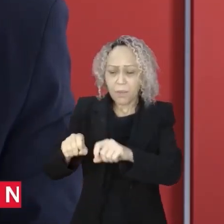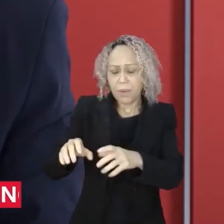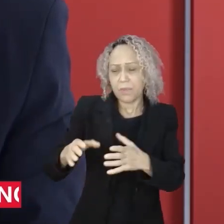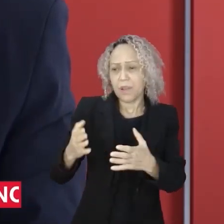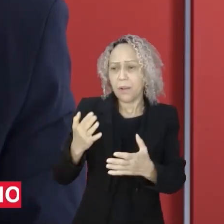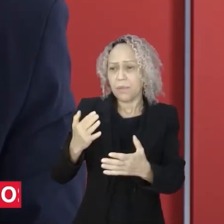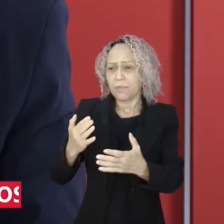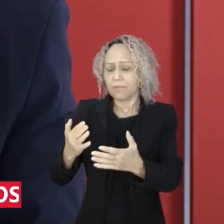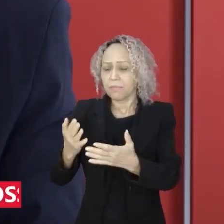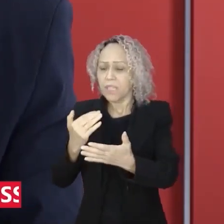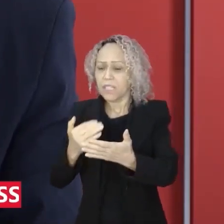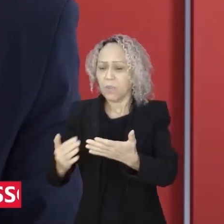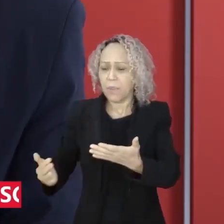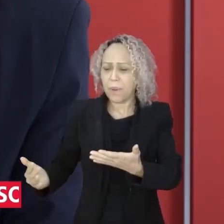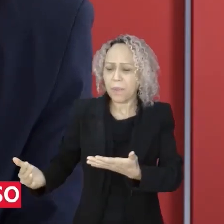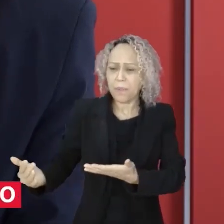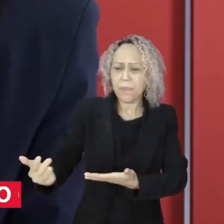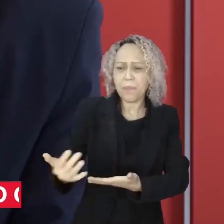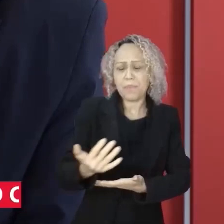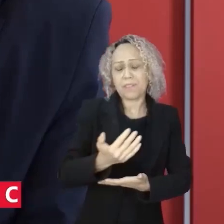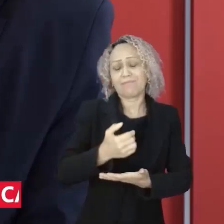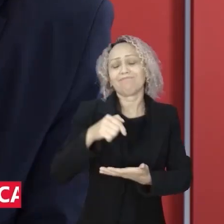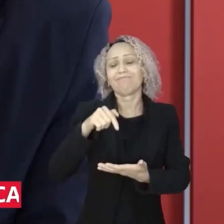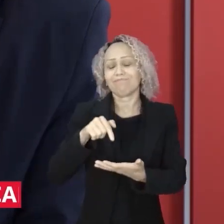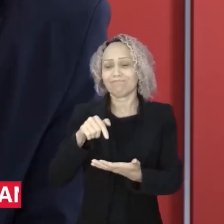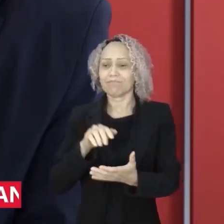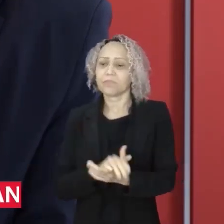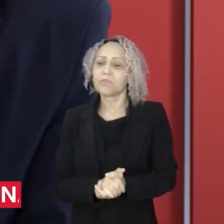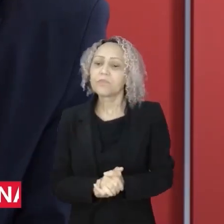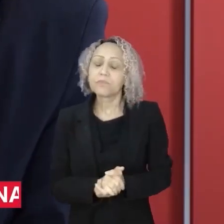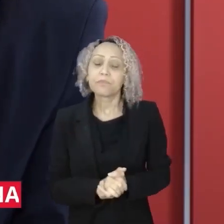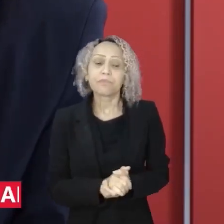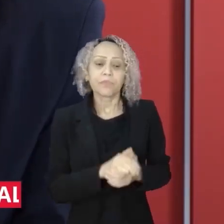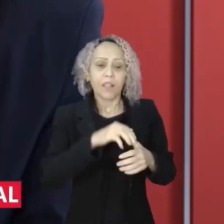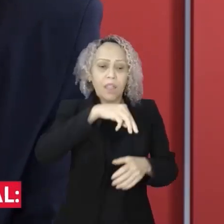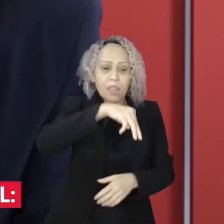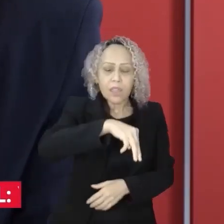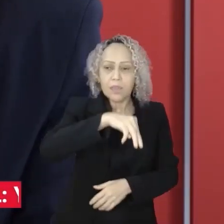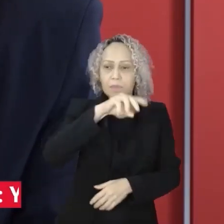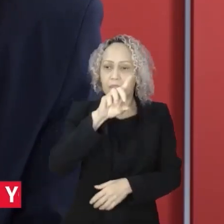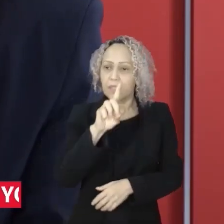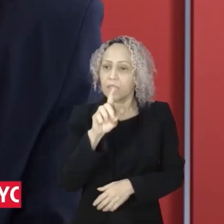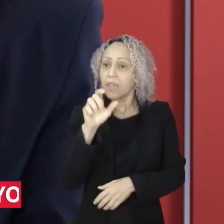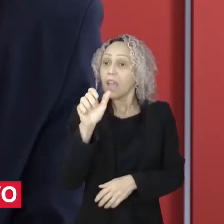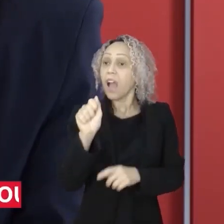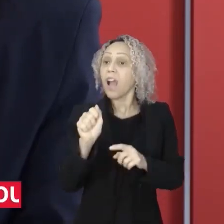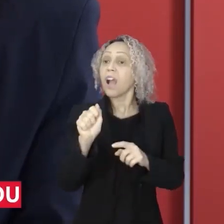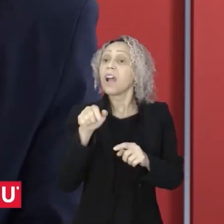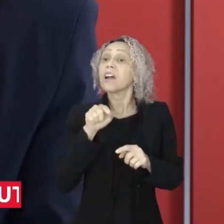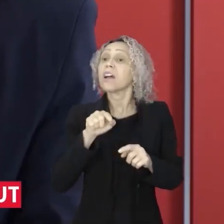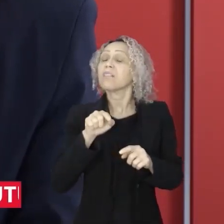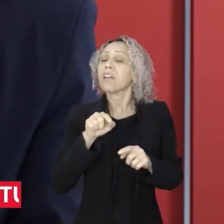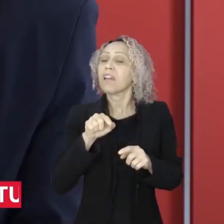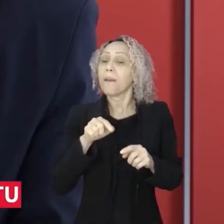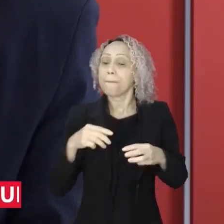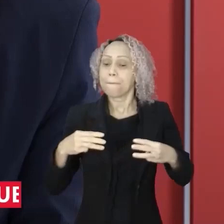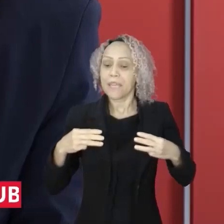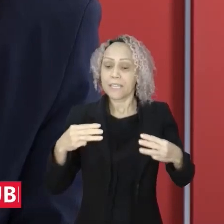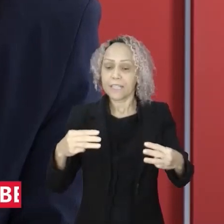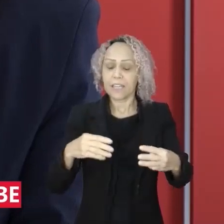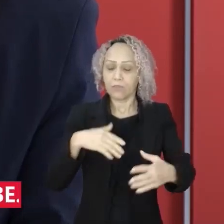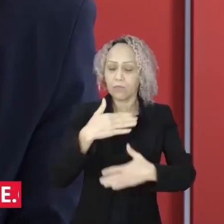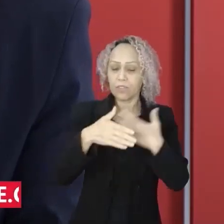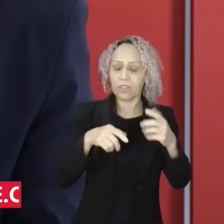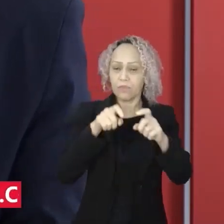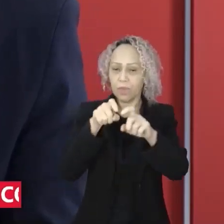MDA. O MDA é o Ministério do Desenvolvimento Agrário. E o governo aceitou